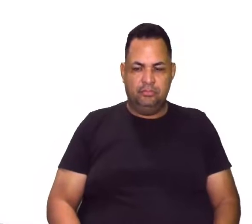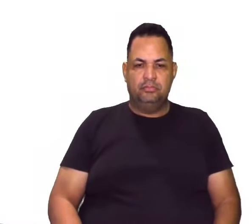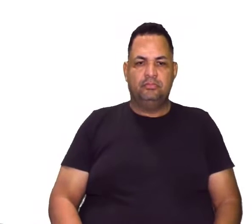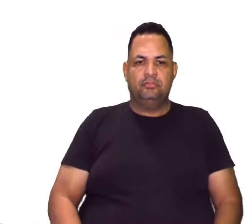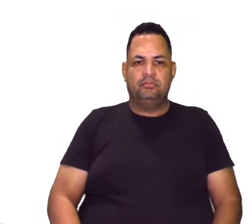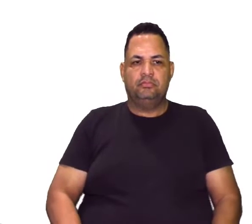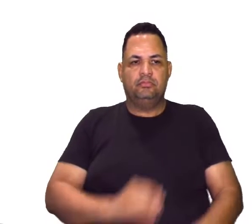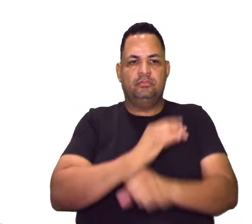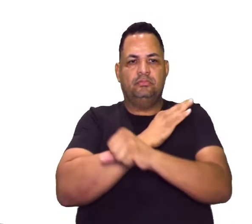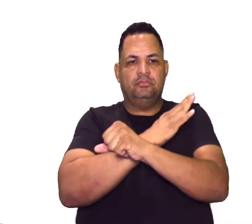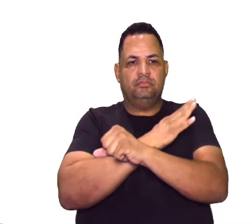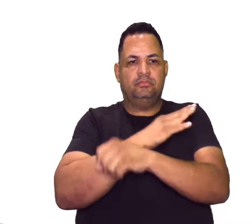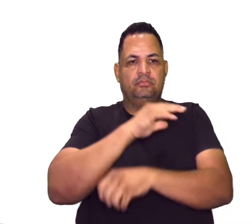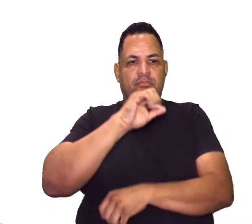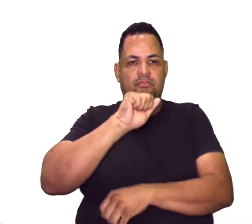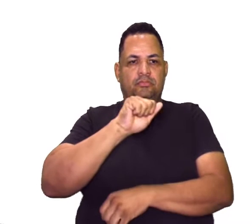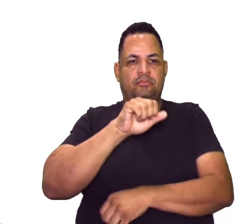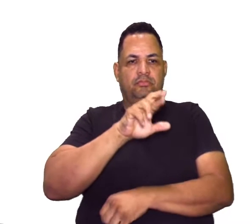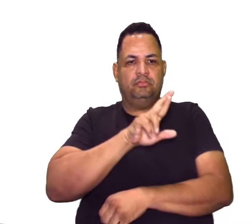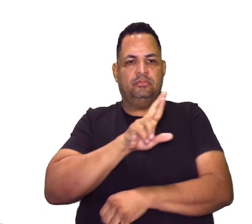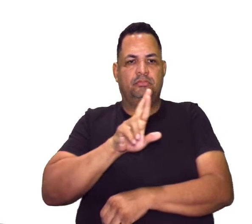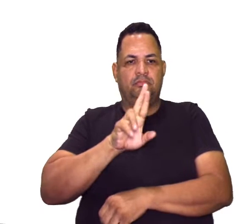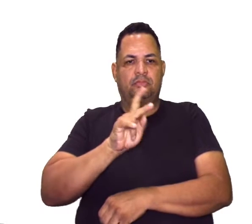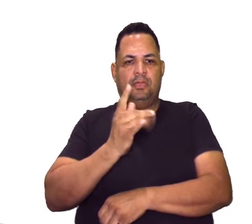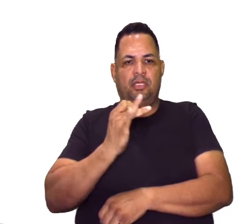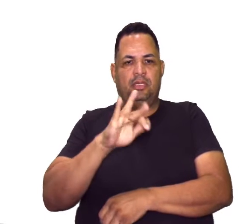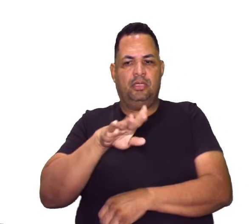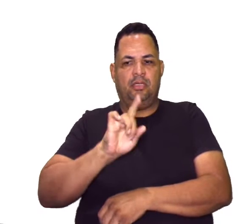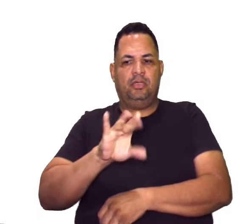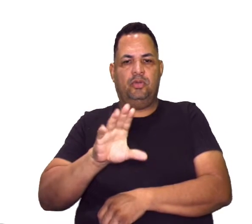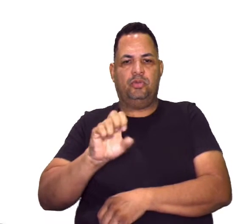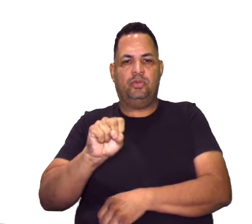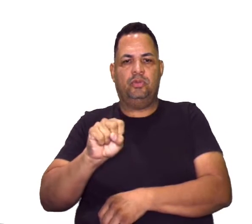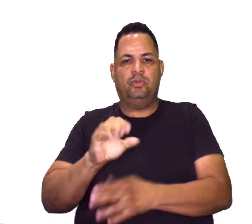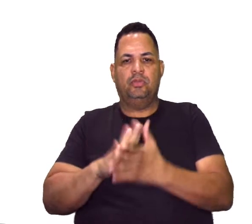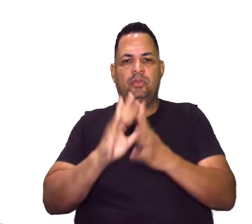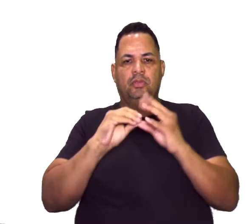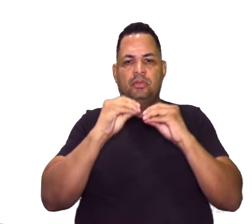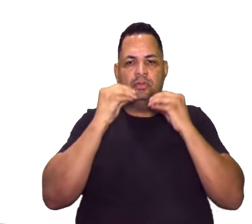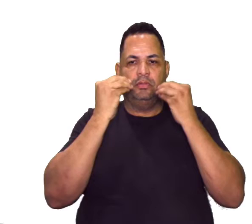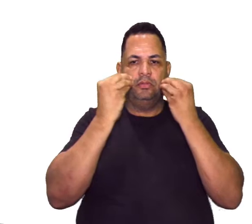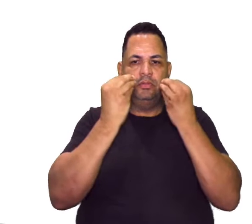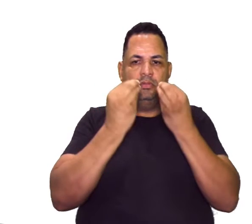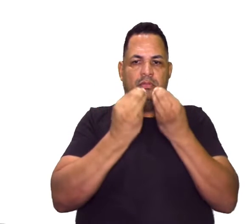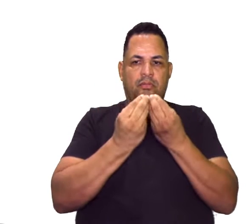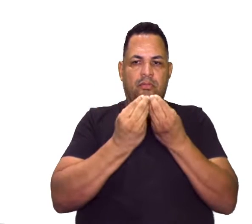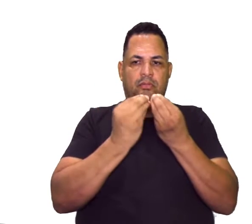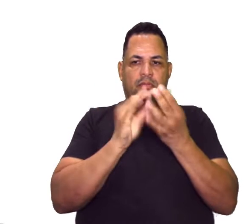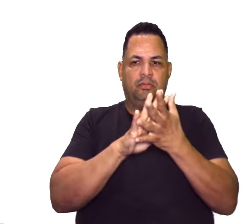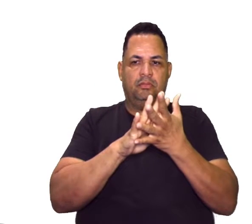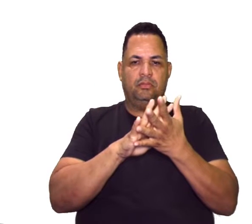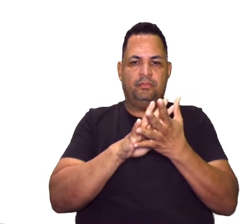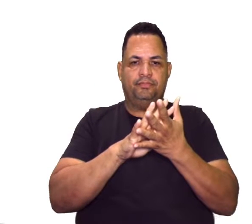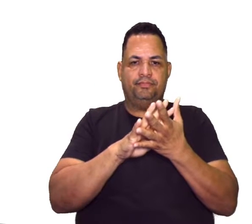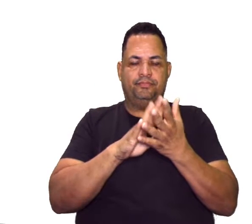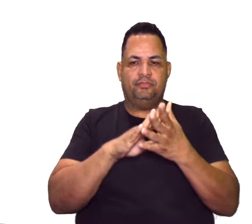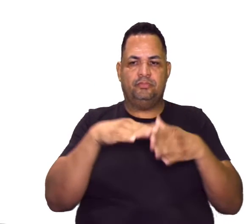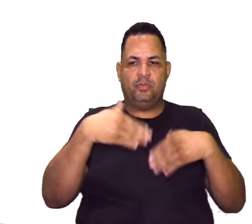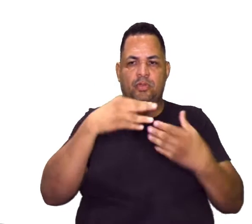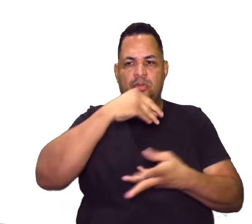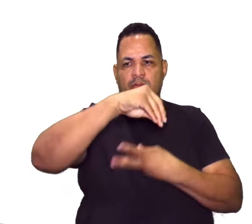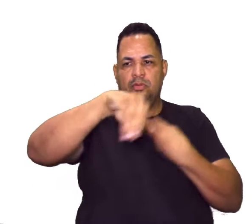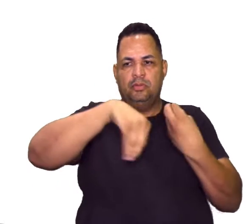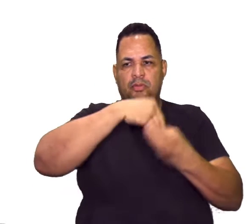ácidos diarrênios. Ácidos diarrênios é uma substância que,